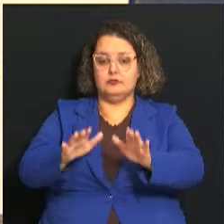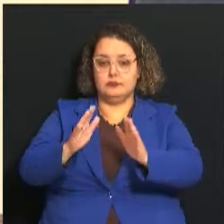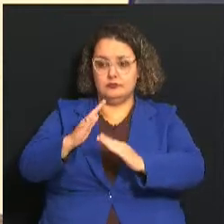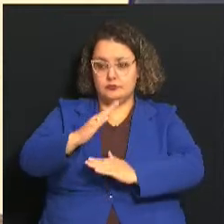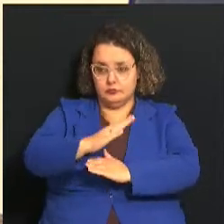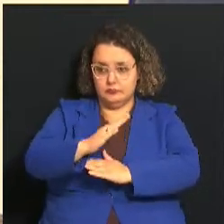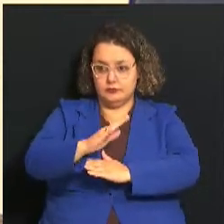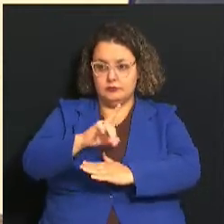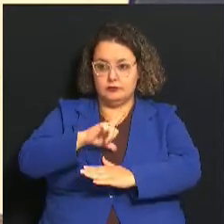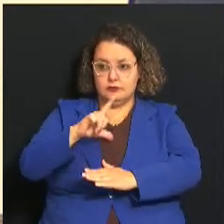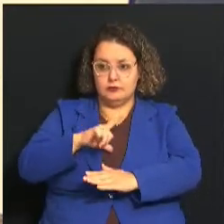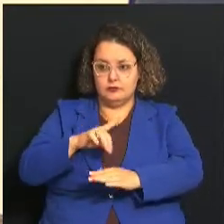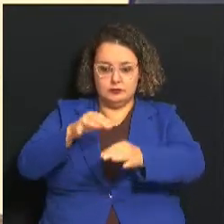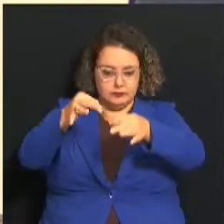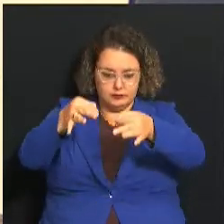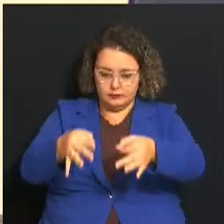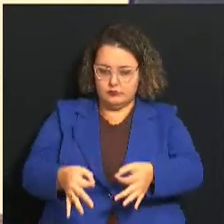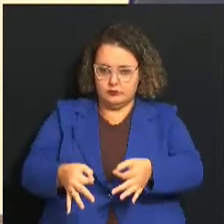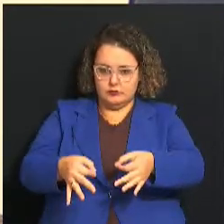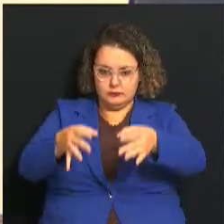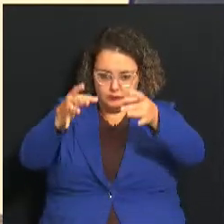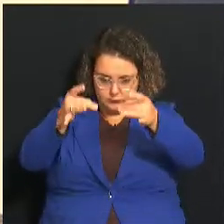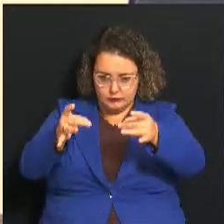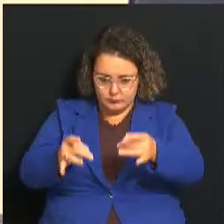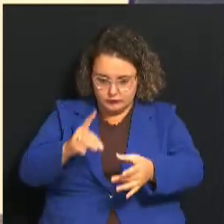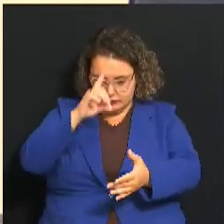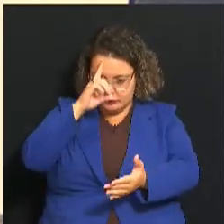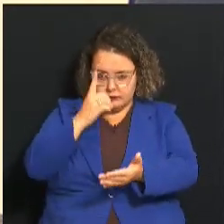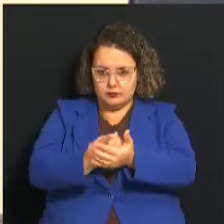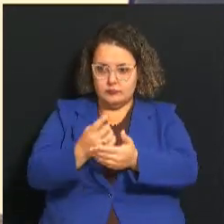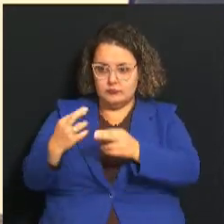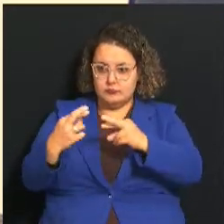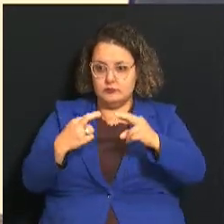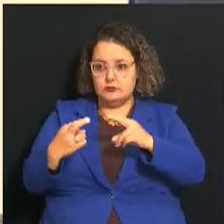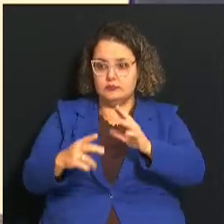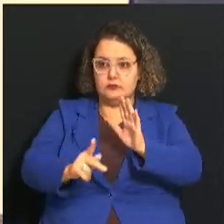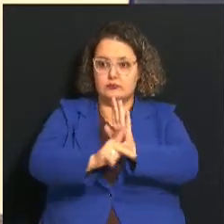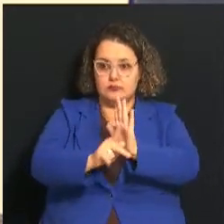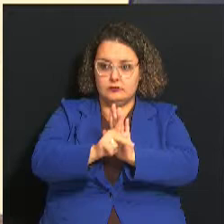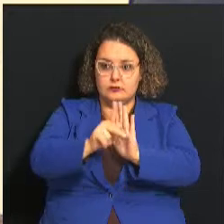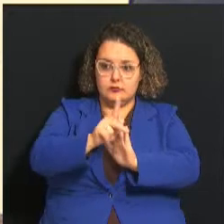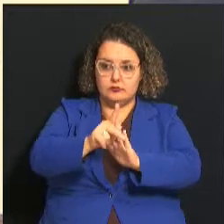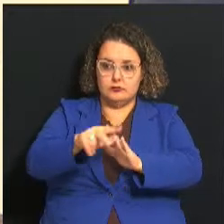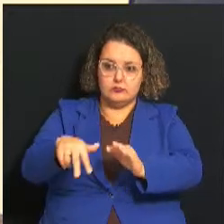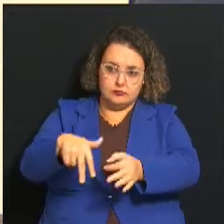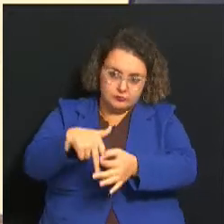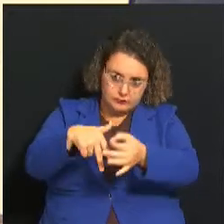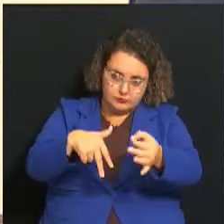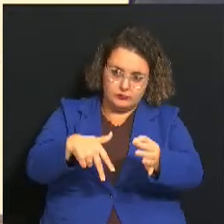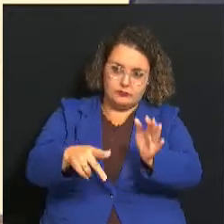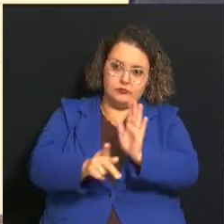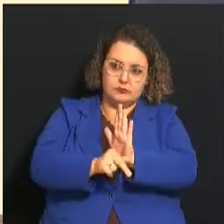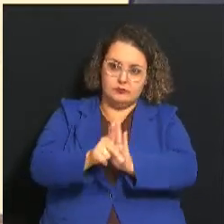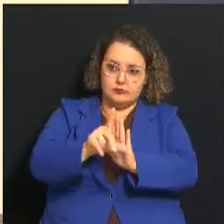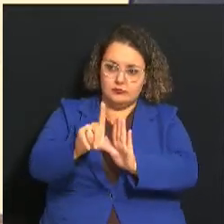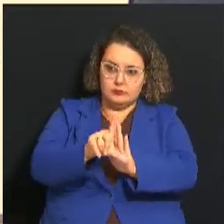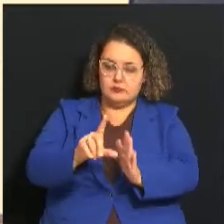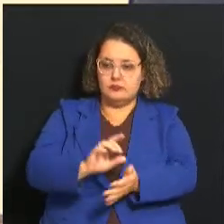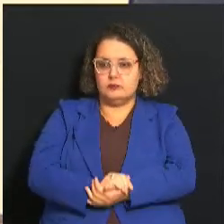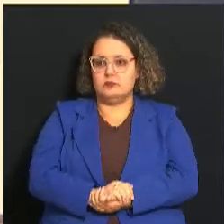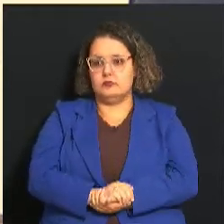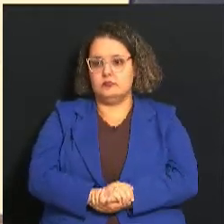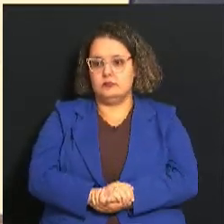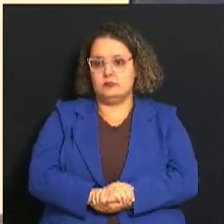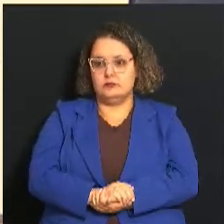uma função definida, que muitas vezes é analisar os projetos e dar parecer sobre projetos relacionados